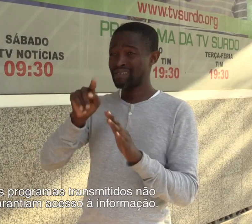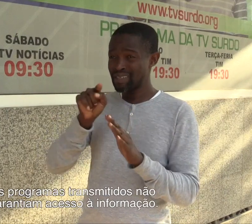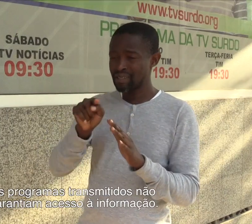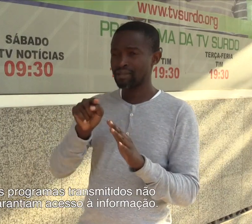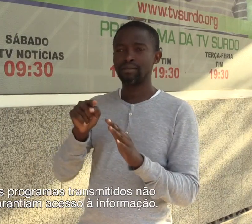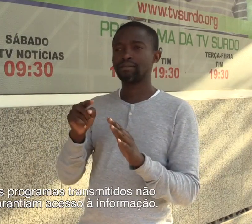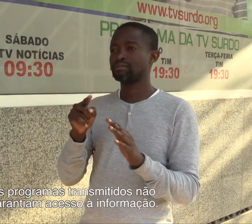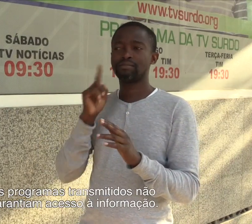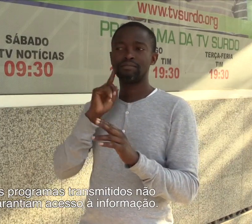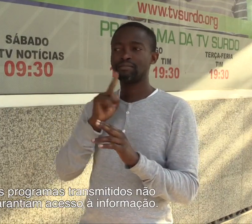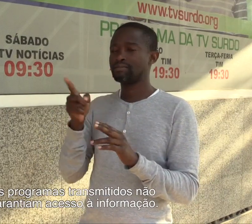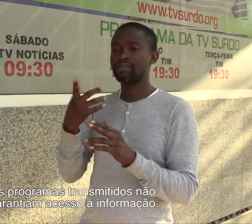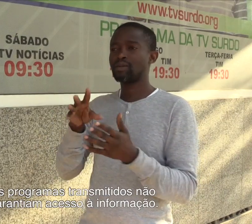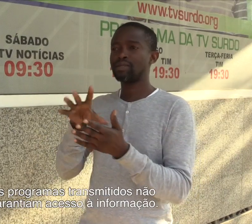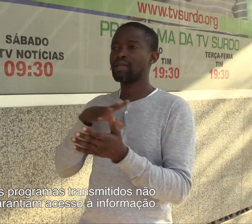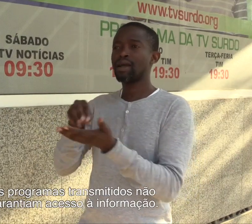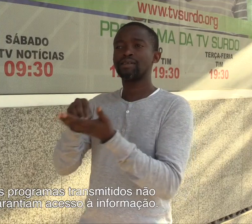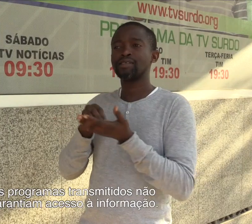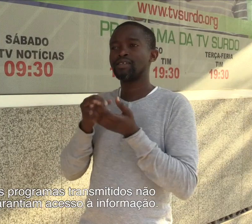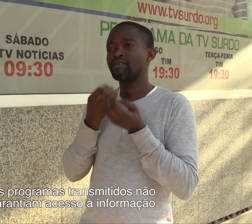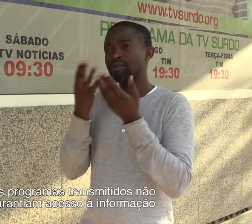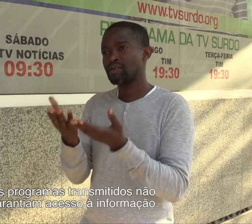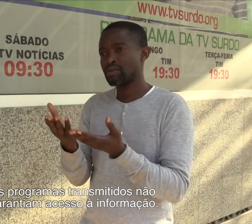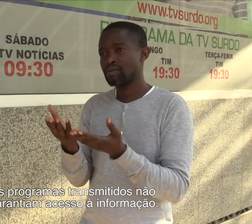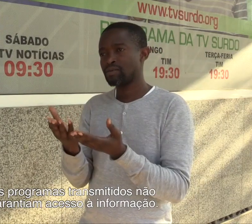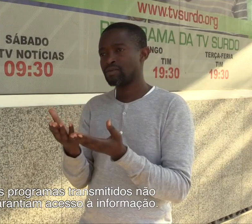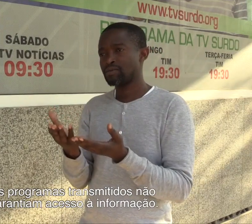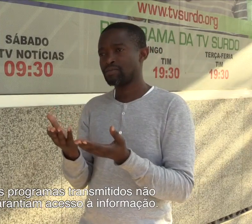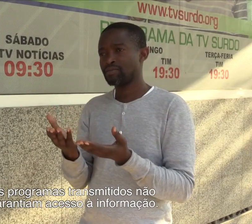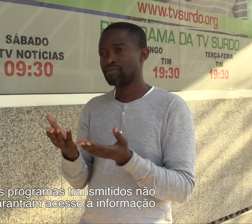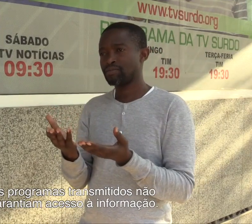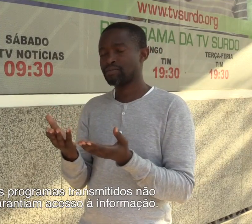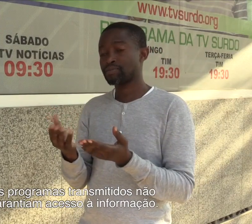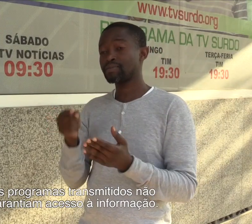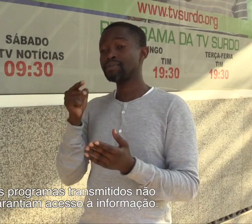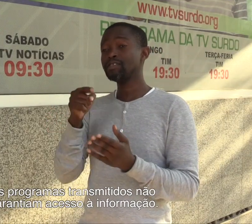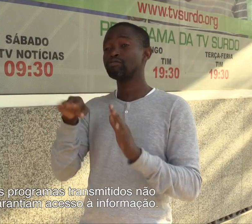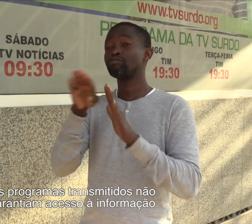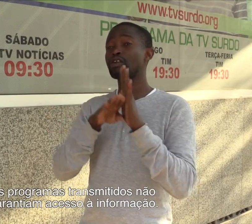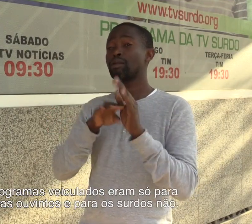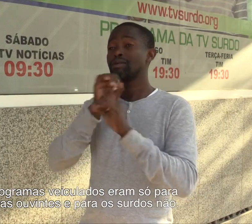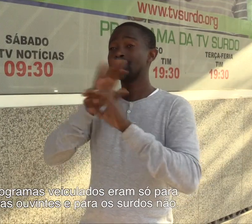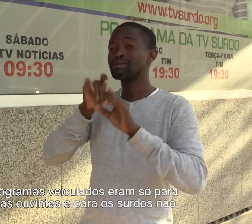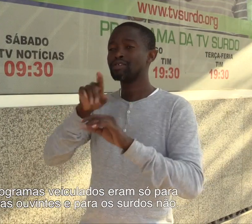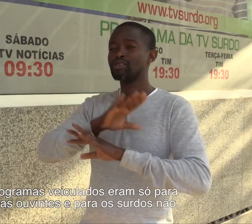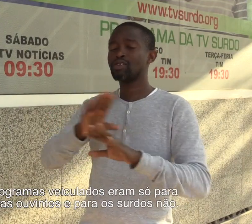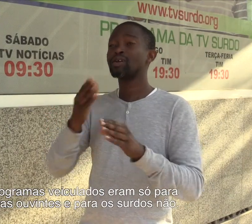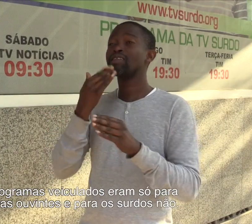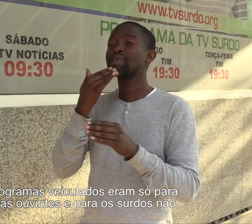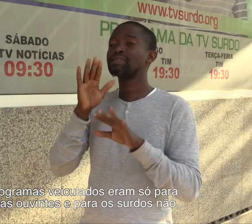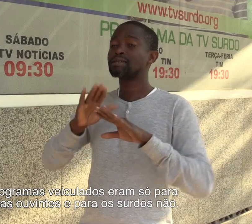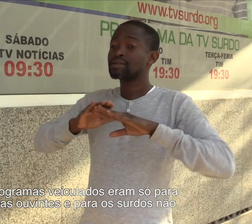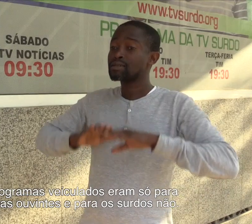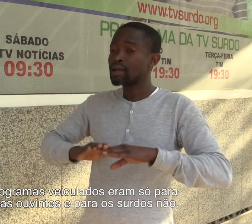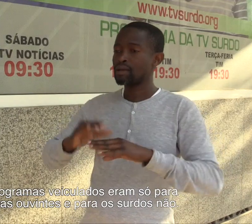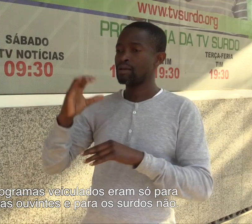os programas que eram transmitidos não davam acesso à informação às pessoas surdas. Porque